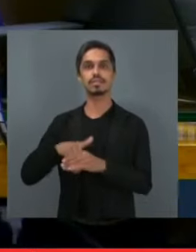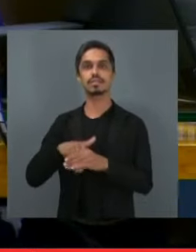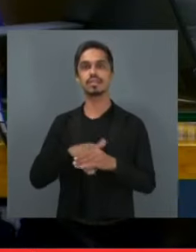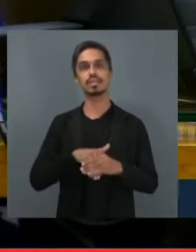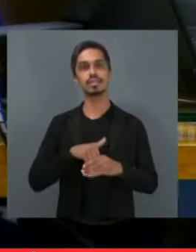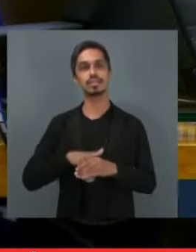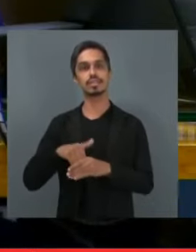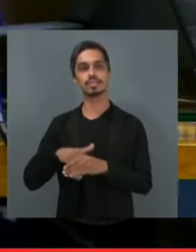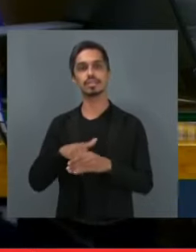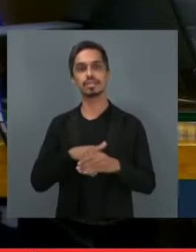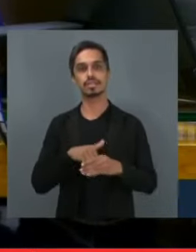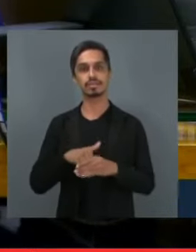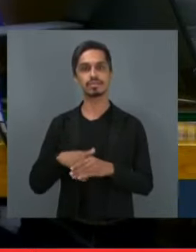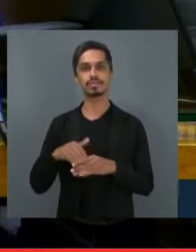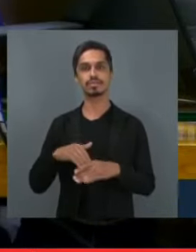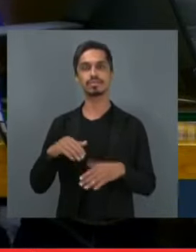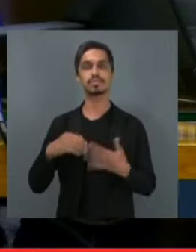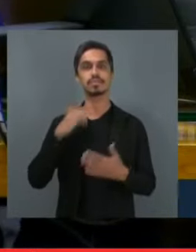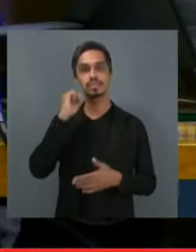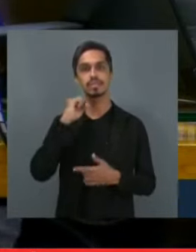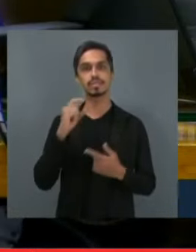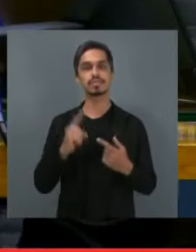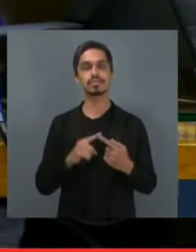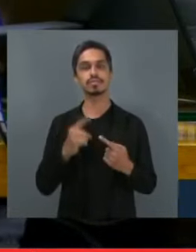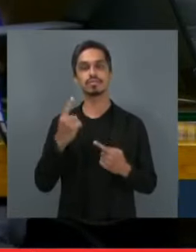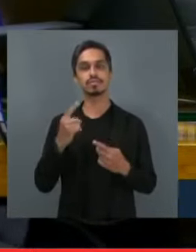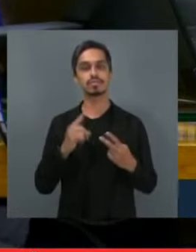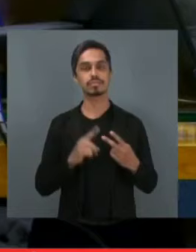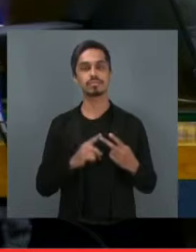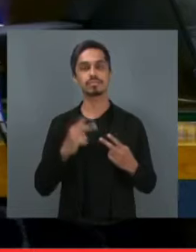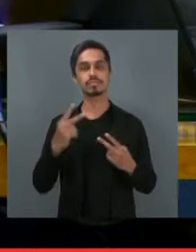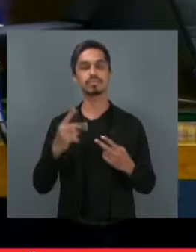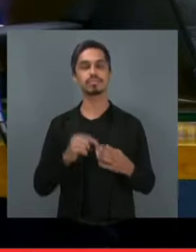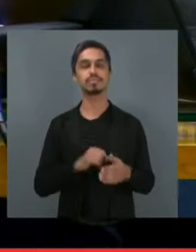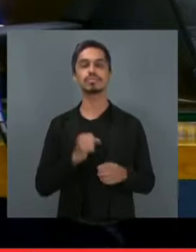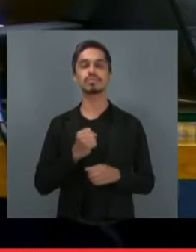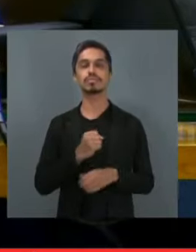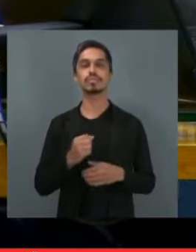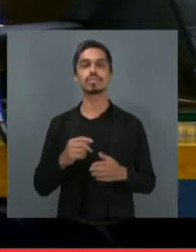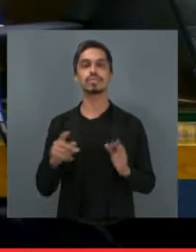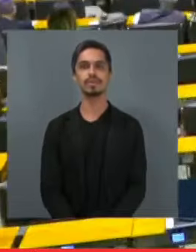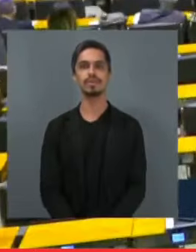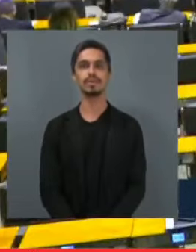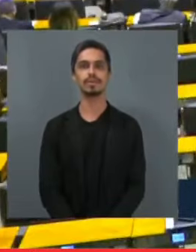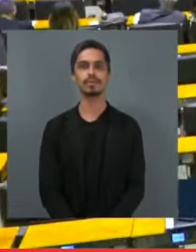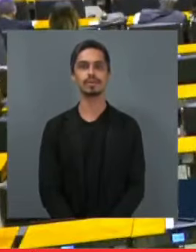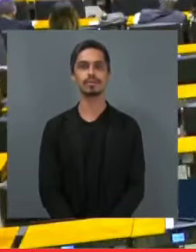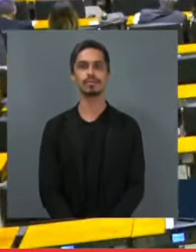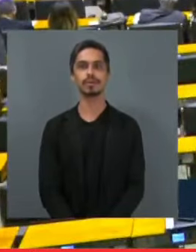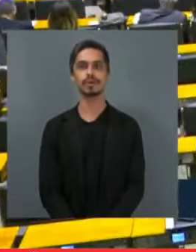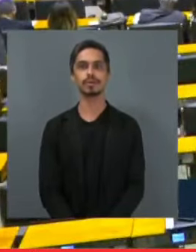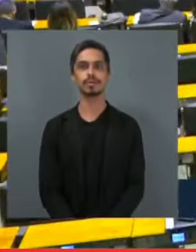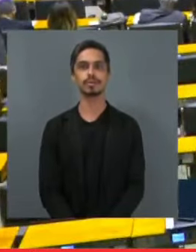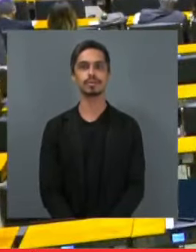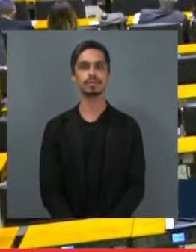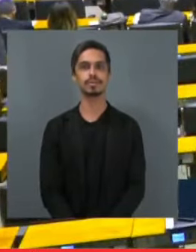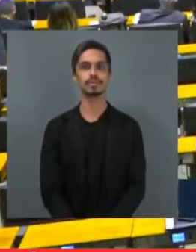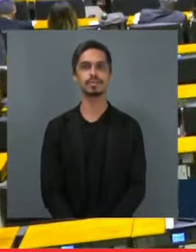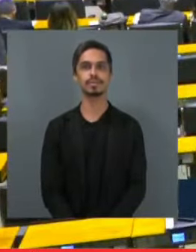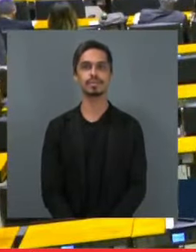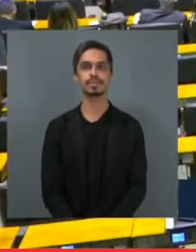aí diminui o desgaste né como a gente acabou de falar eh não compra essa briga né diminui aí a